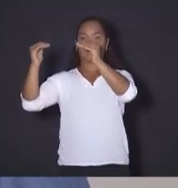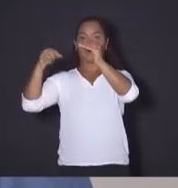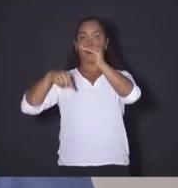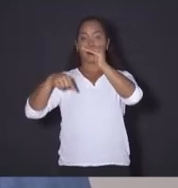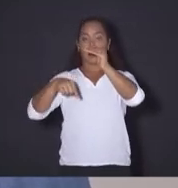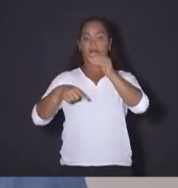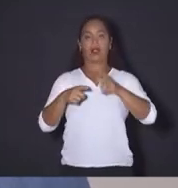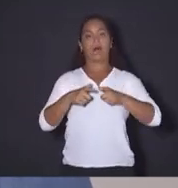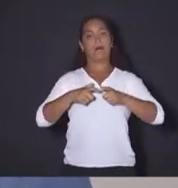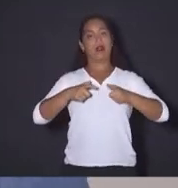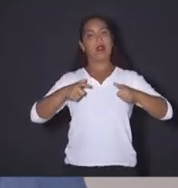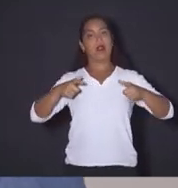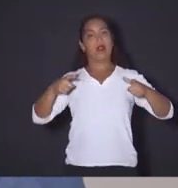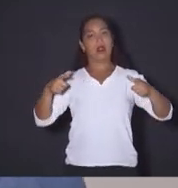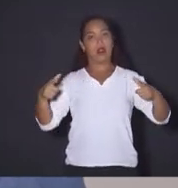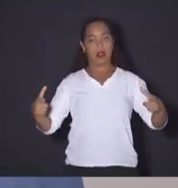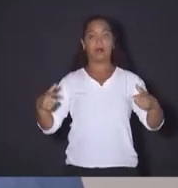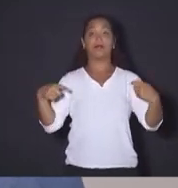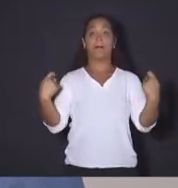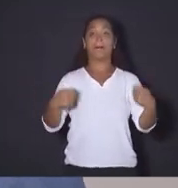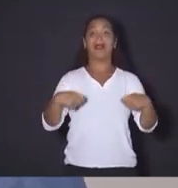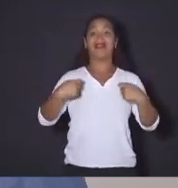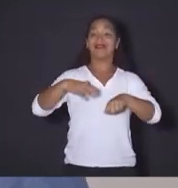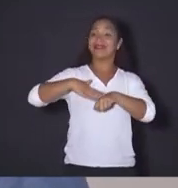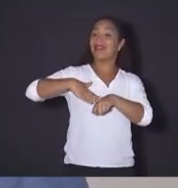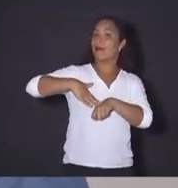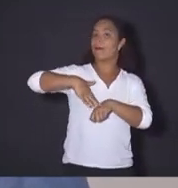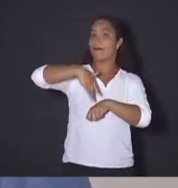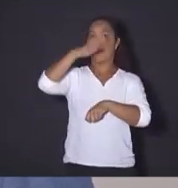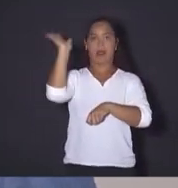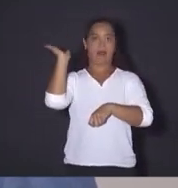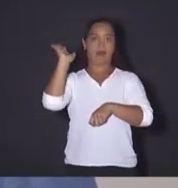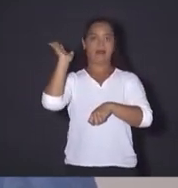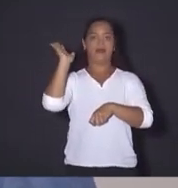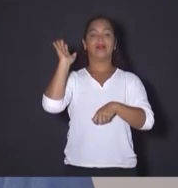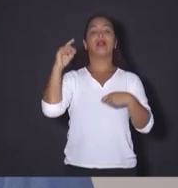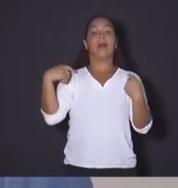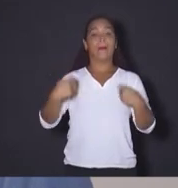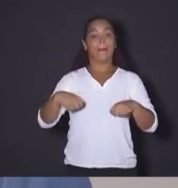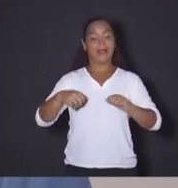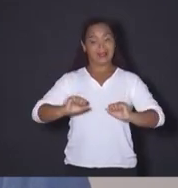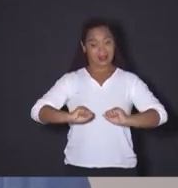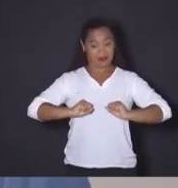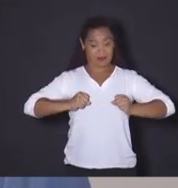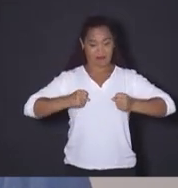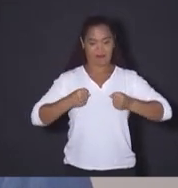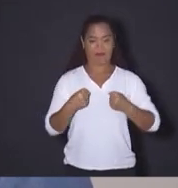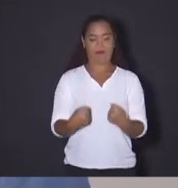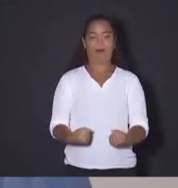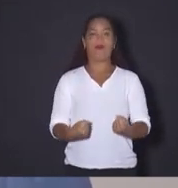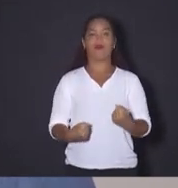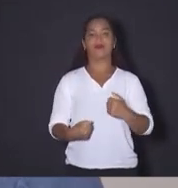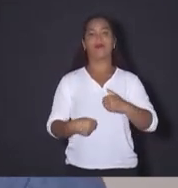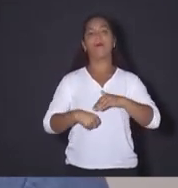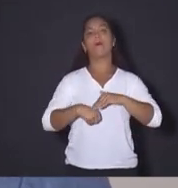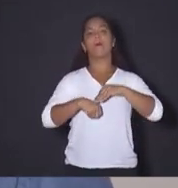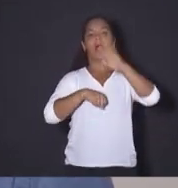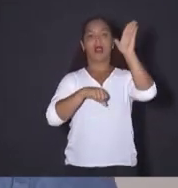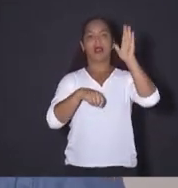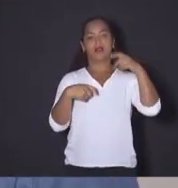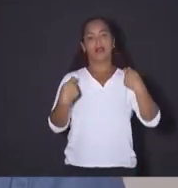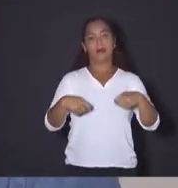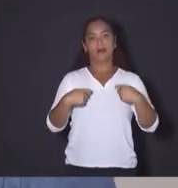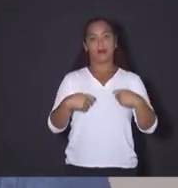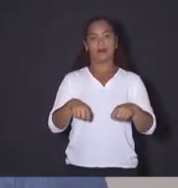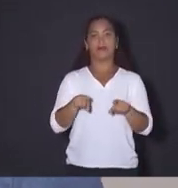nós vamos precisar de mais professores então terá que ter um esforço ainda maior do estado brasileiro então nós precisamos universalizar